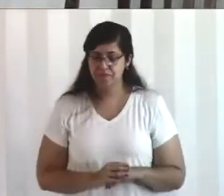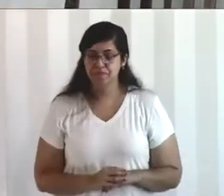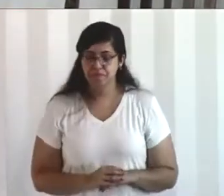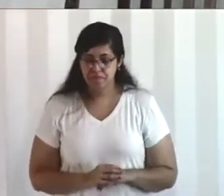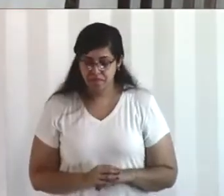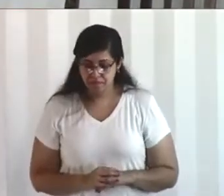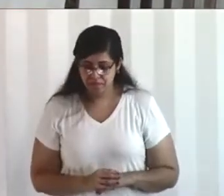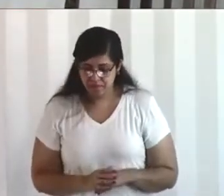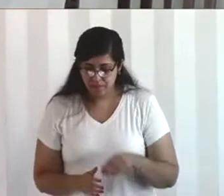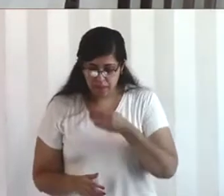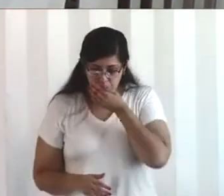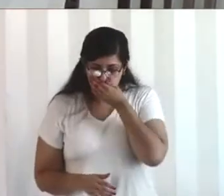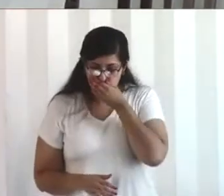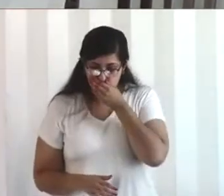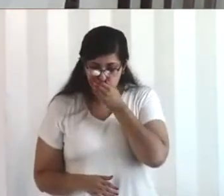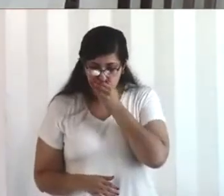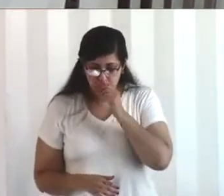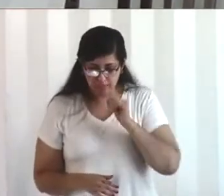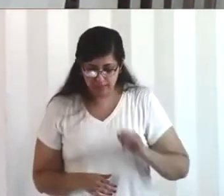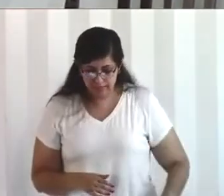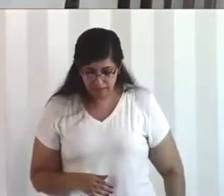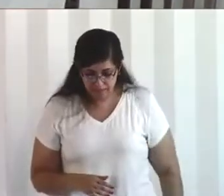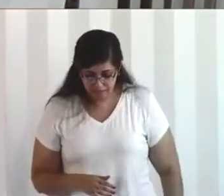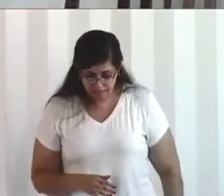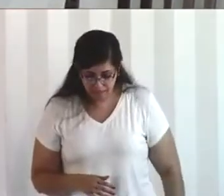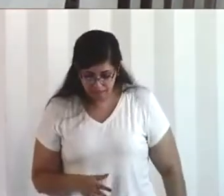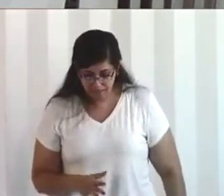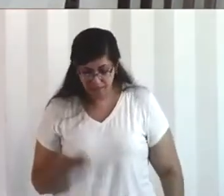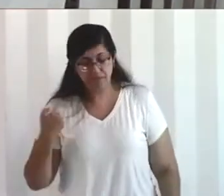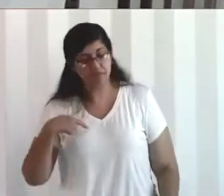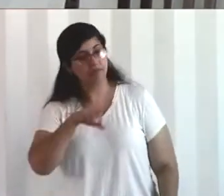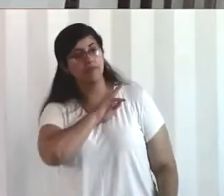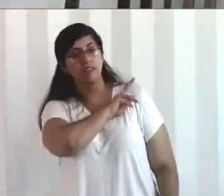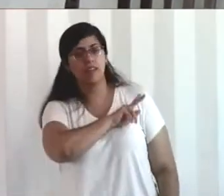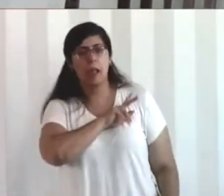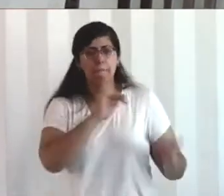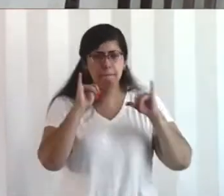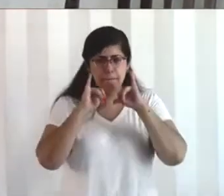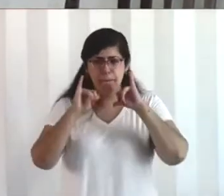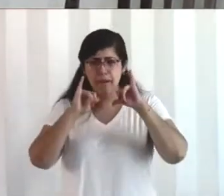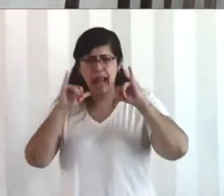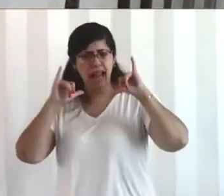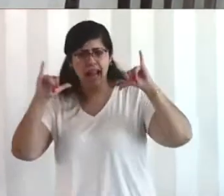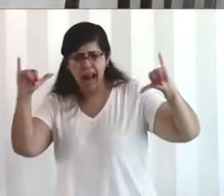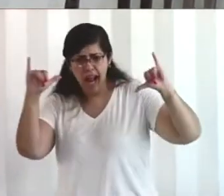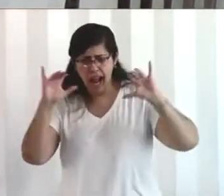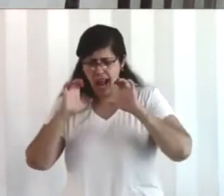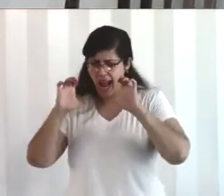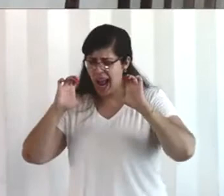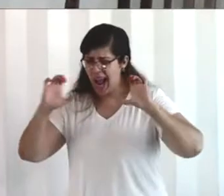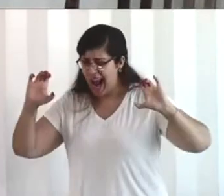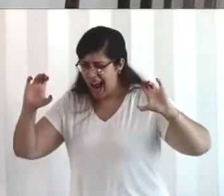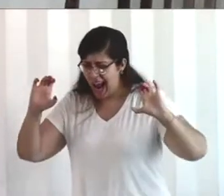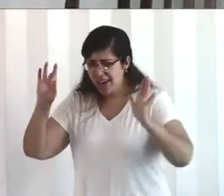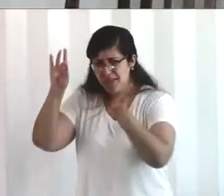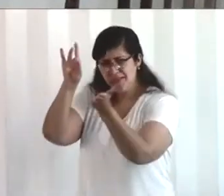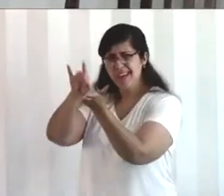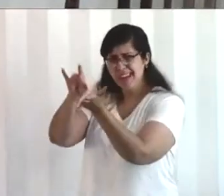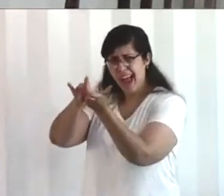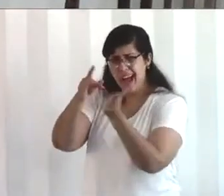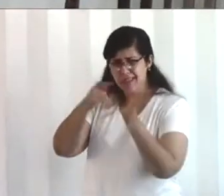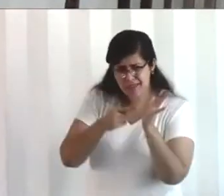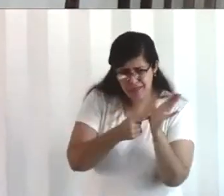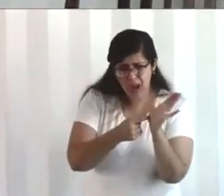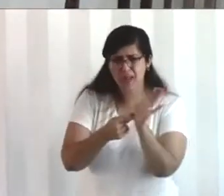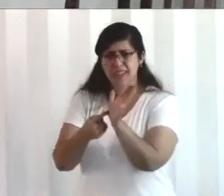trabalhar, persuadindo e proclamando com uma firmeza, uma objetividade que Cristo